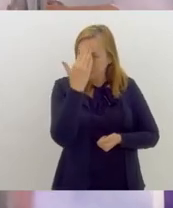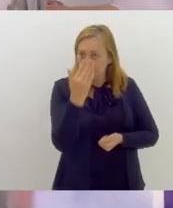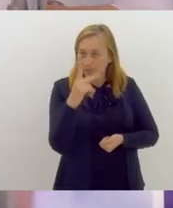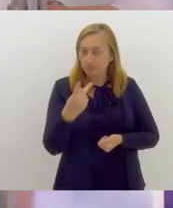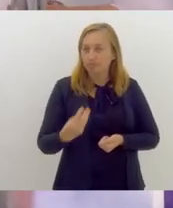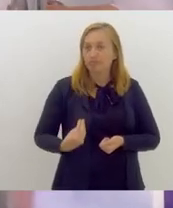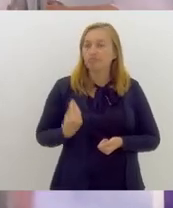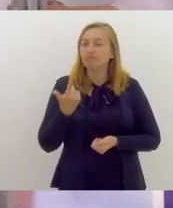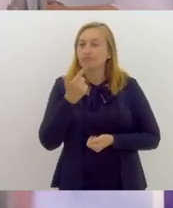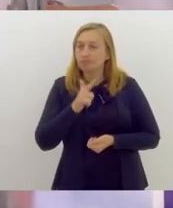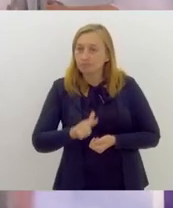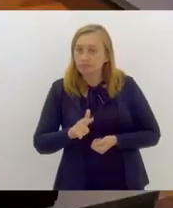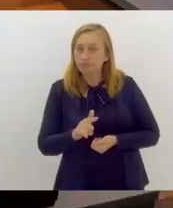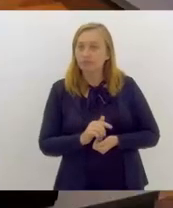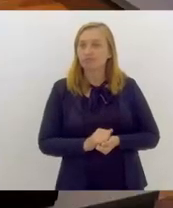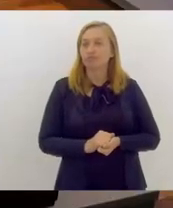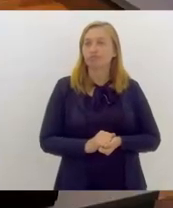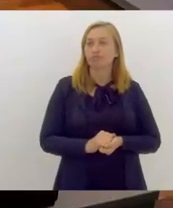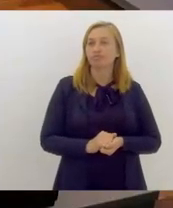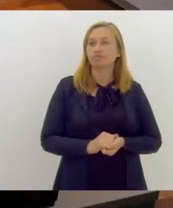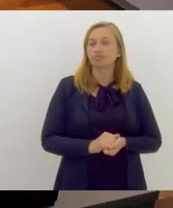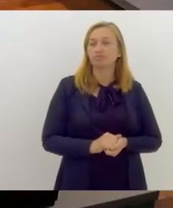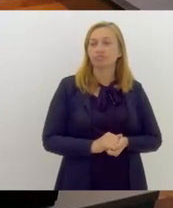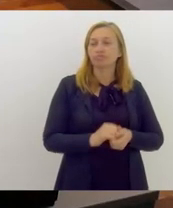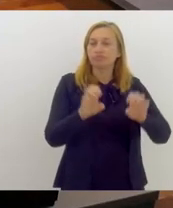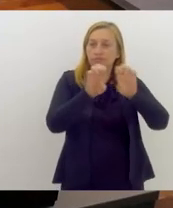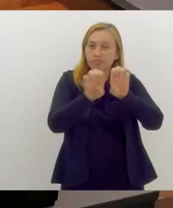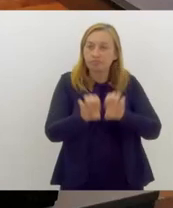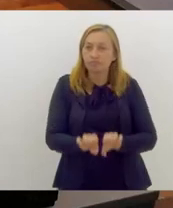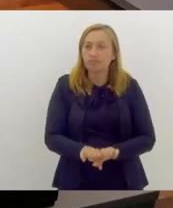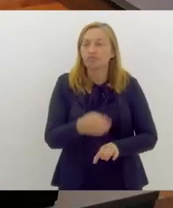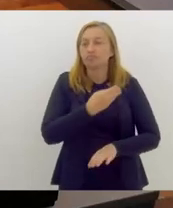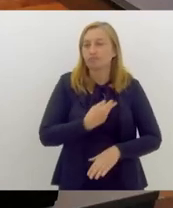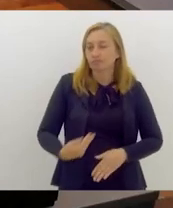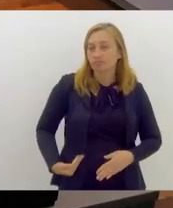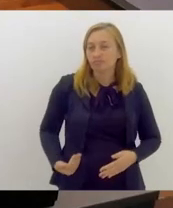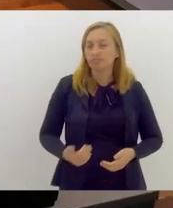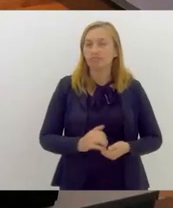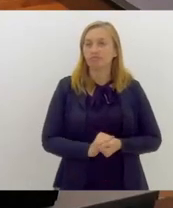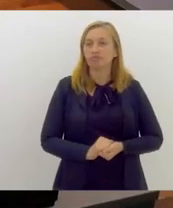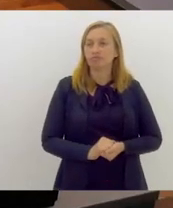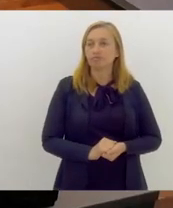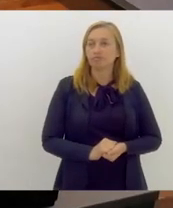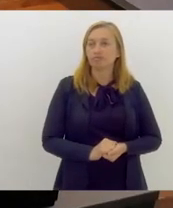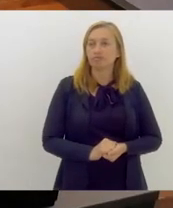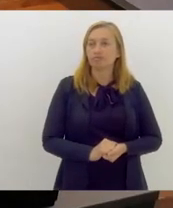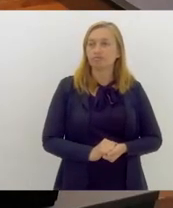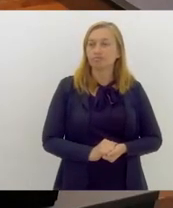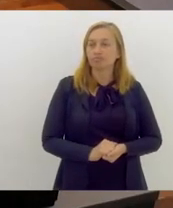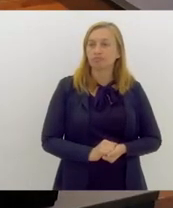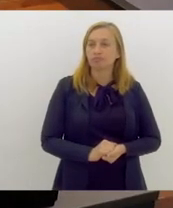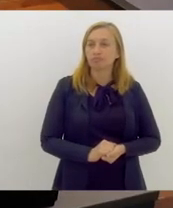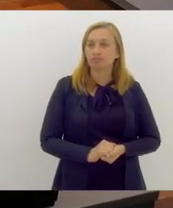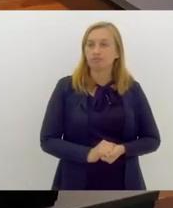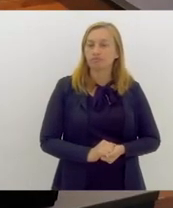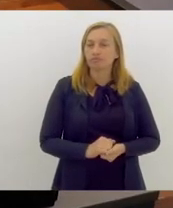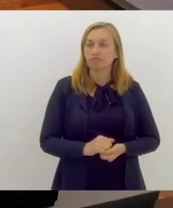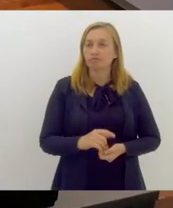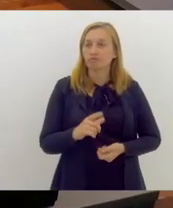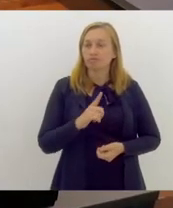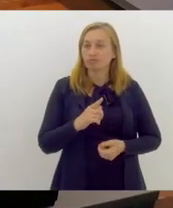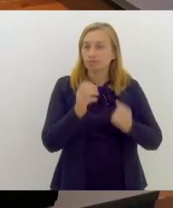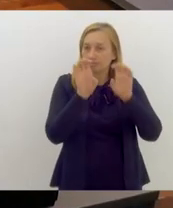mais uma vez da estrutura de um governo né você tem a estrutura de estado